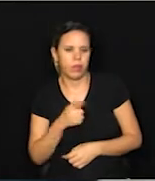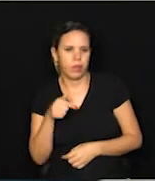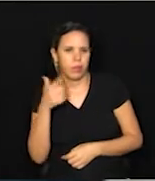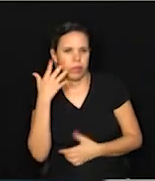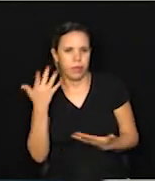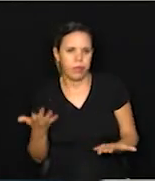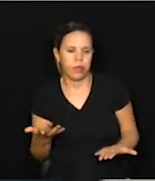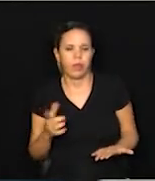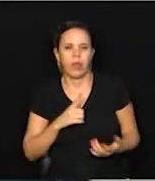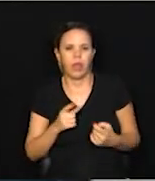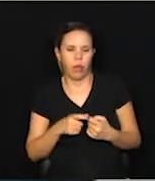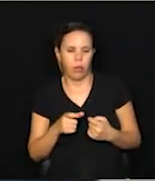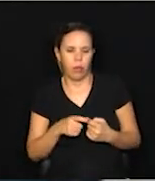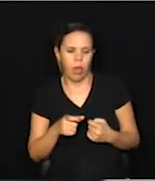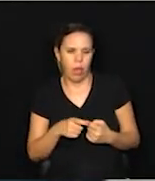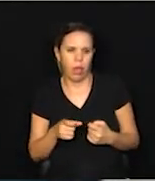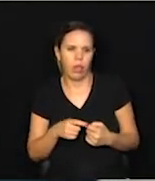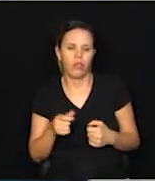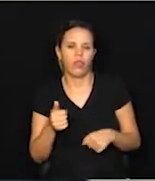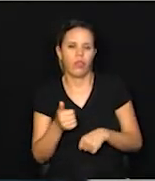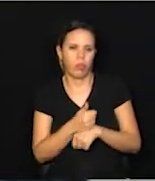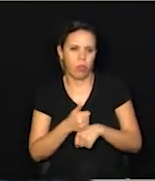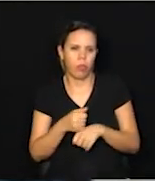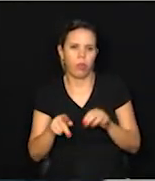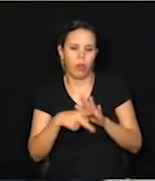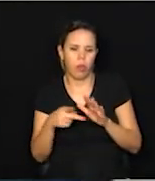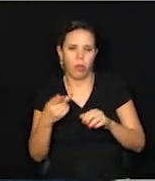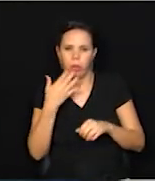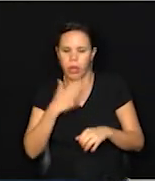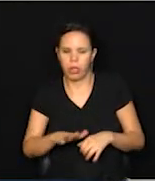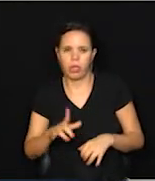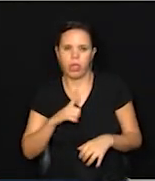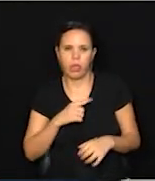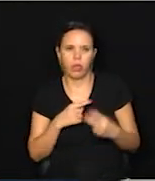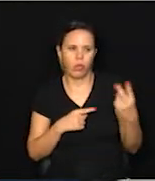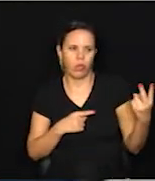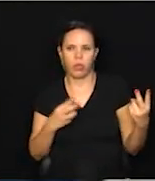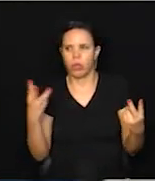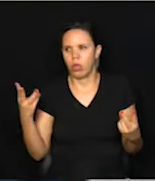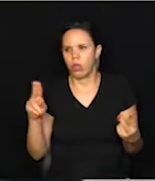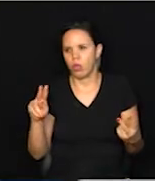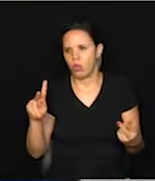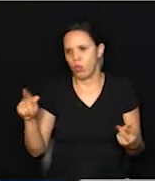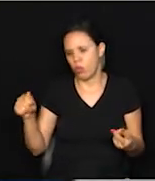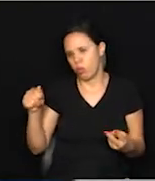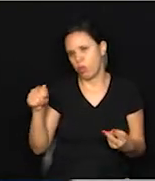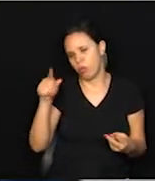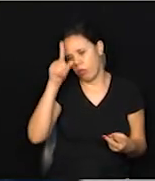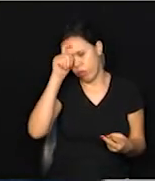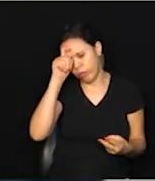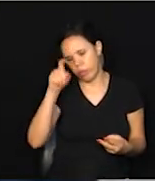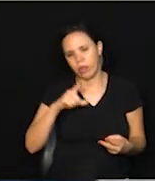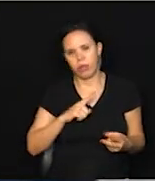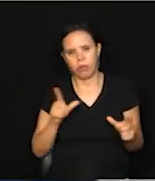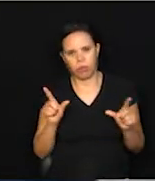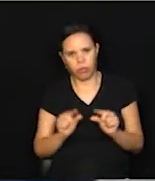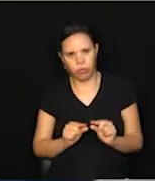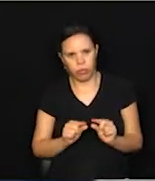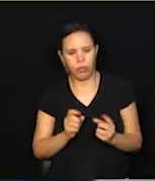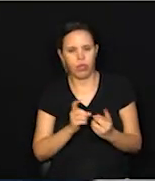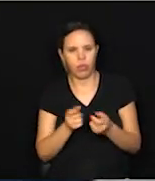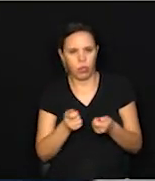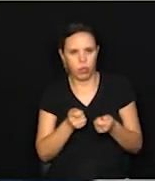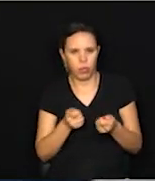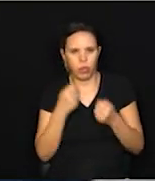tendo pediatra em duas ou três UPAs, a gente consegue, de uma maneira precária, mas dar conta dos casos